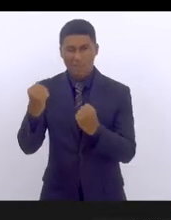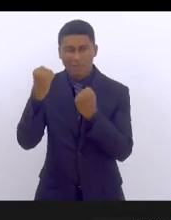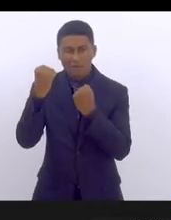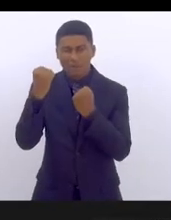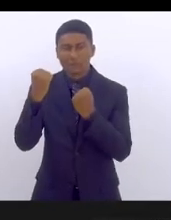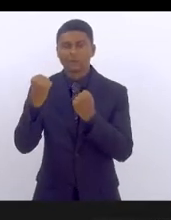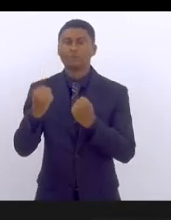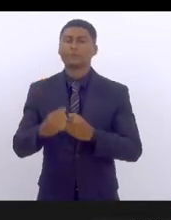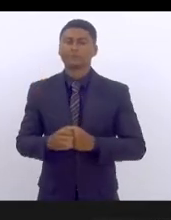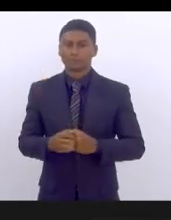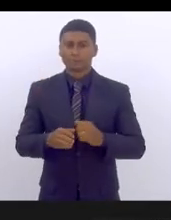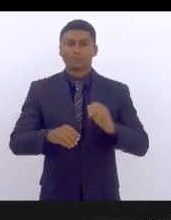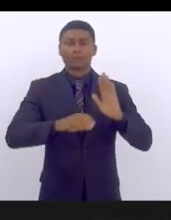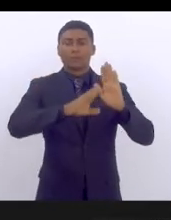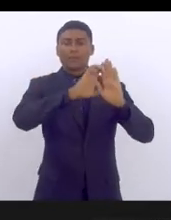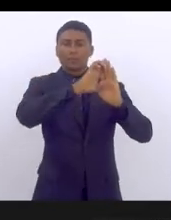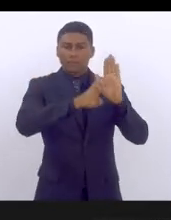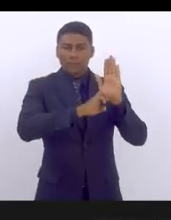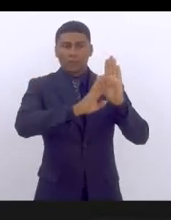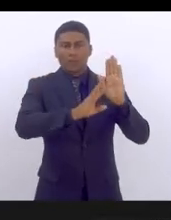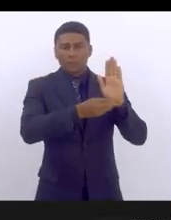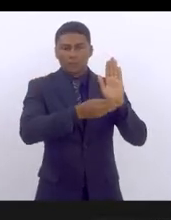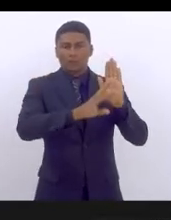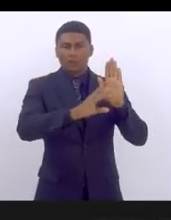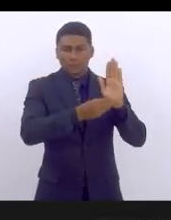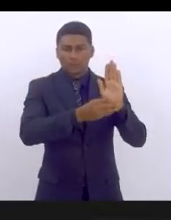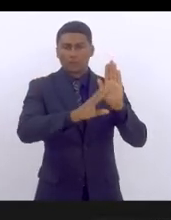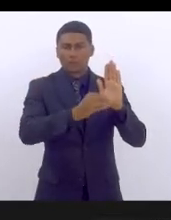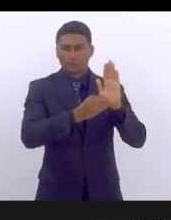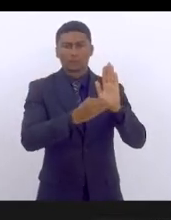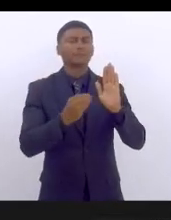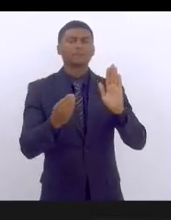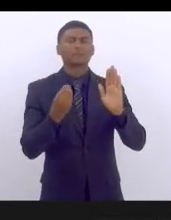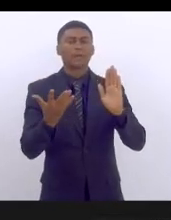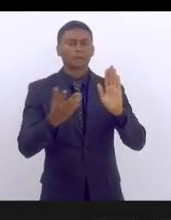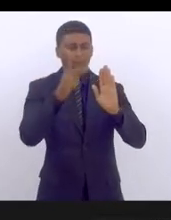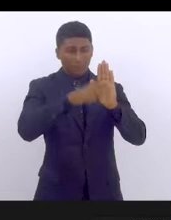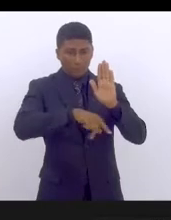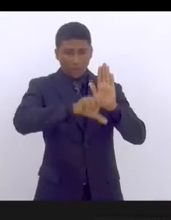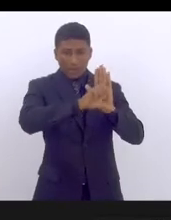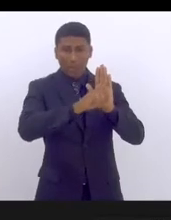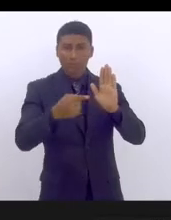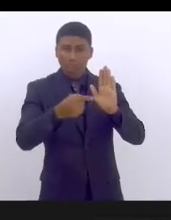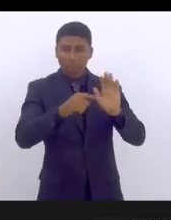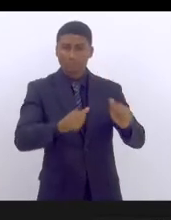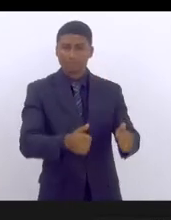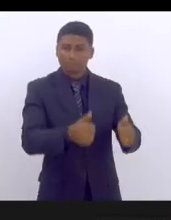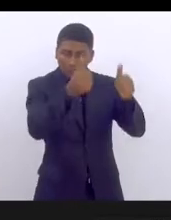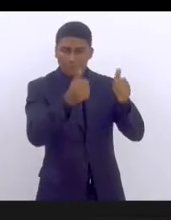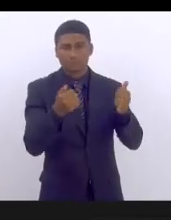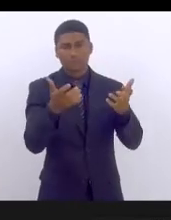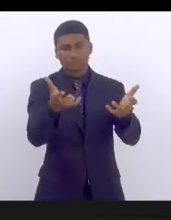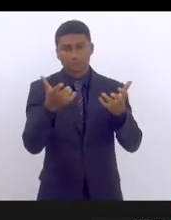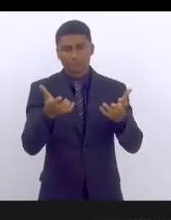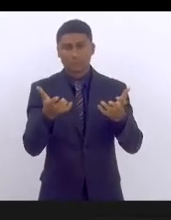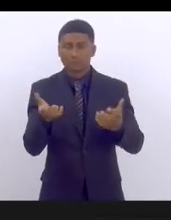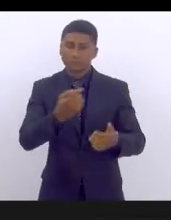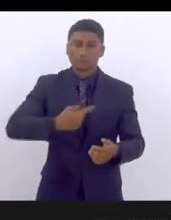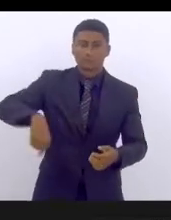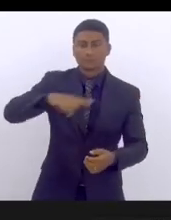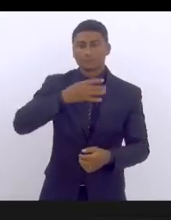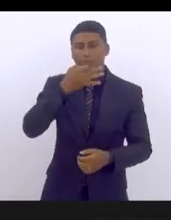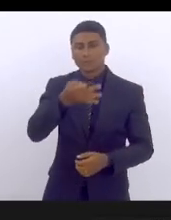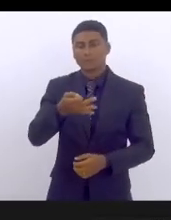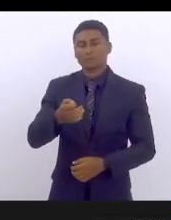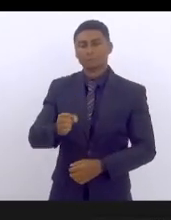colocou algumas emendas para aprimorar o projeto. Então, o nosso parecer é